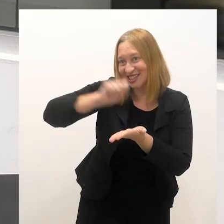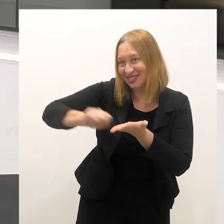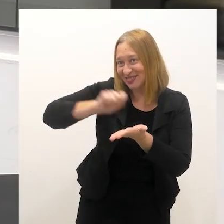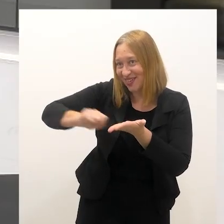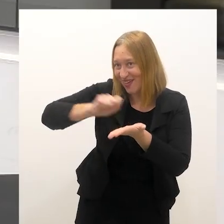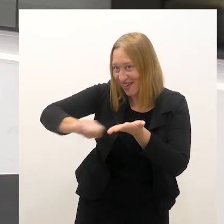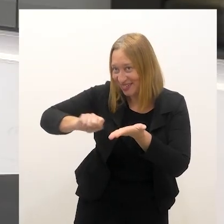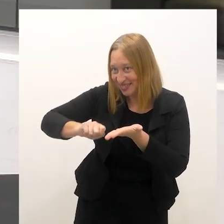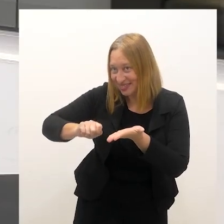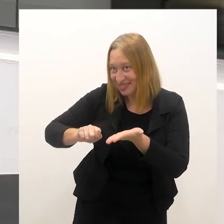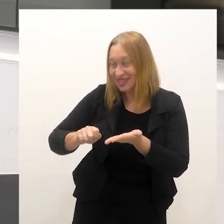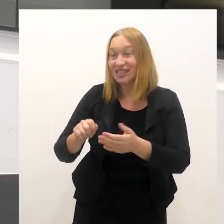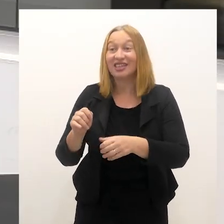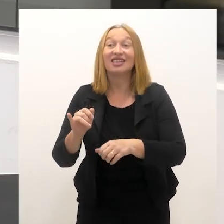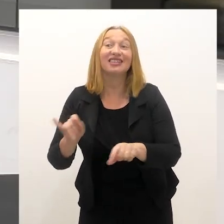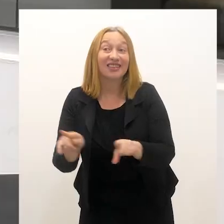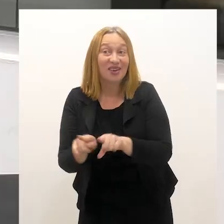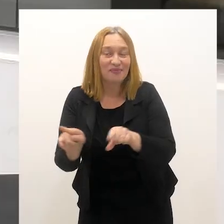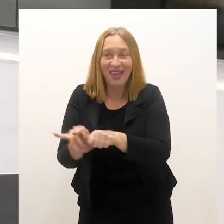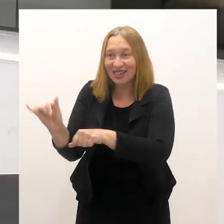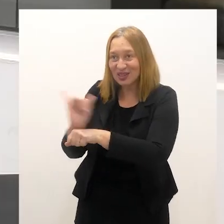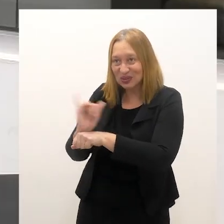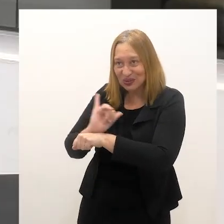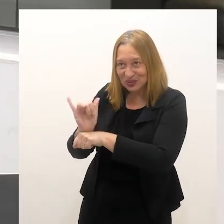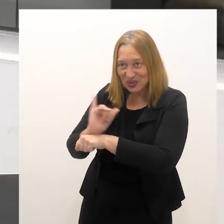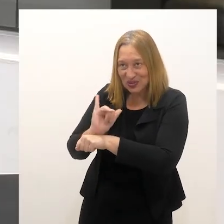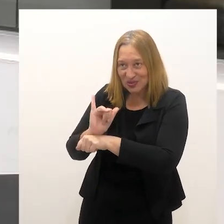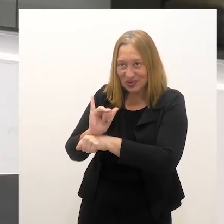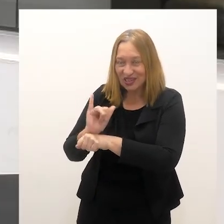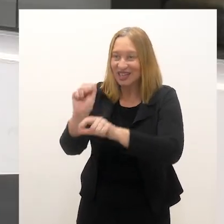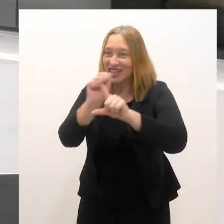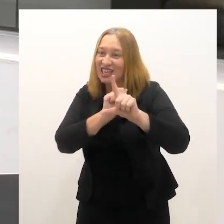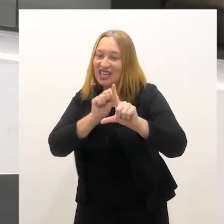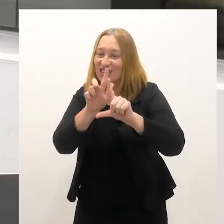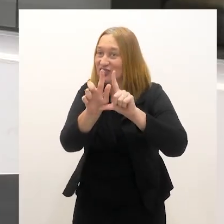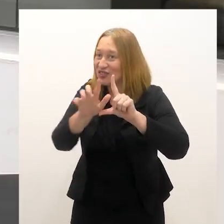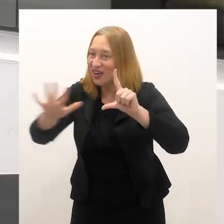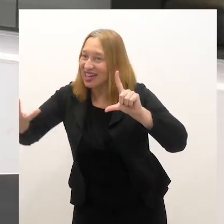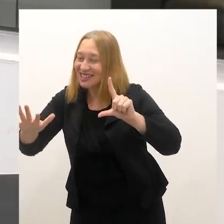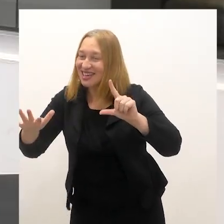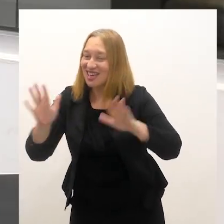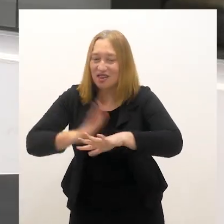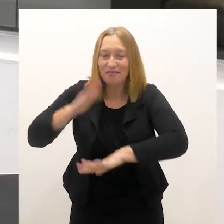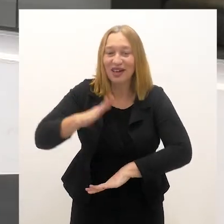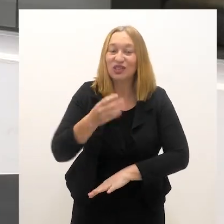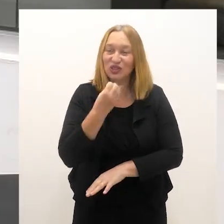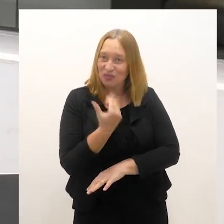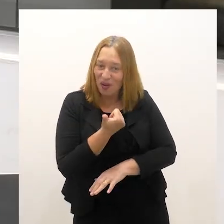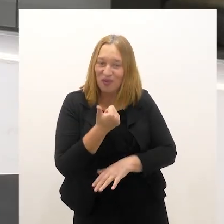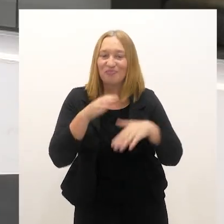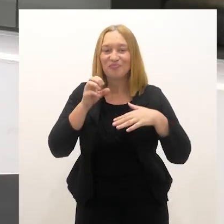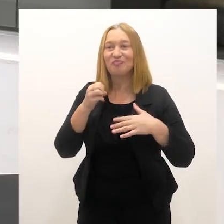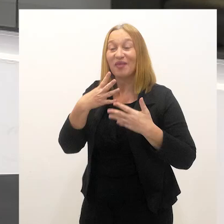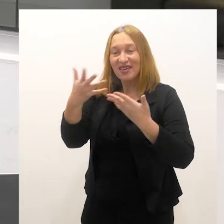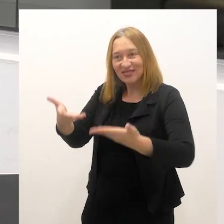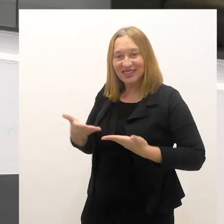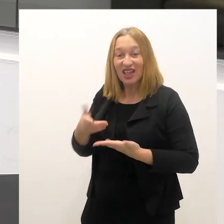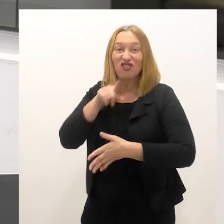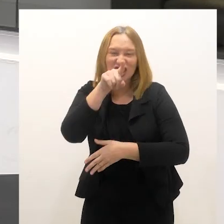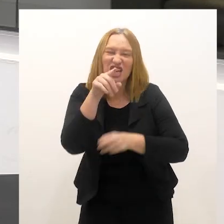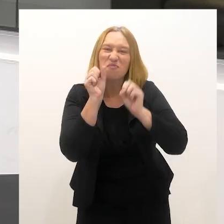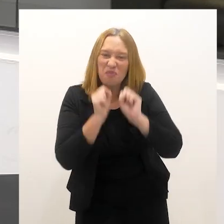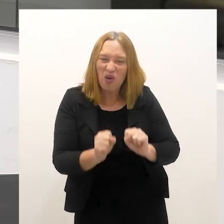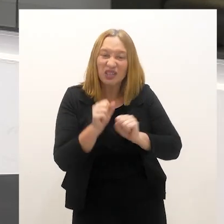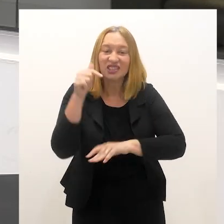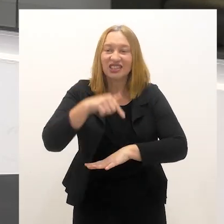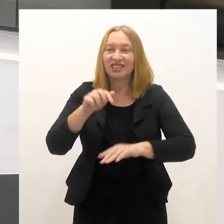escritor, autor, youtuber, influencer e tudo mais. Tudo bom, Ramon? Prazer imenso. Seja bem-vindo